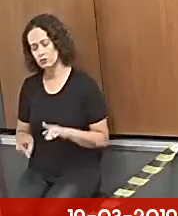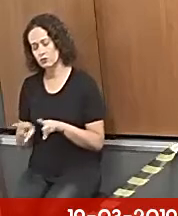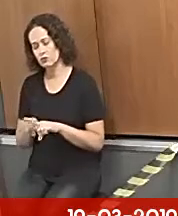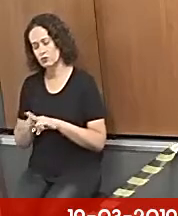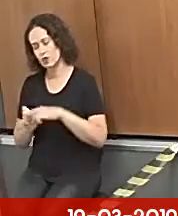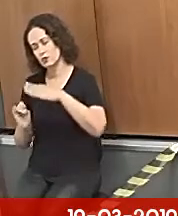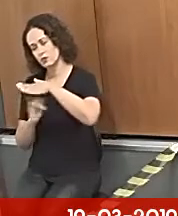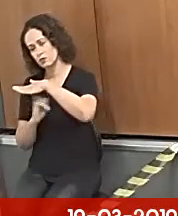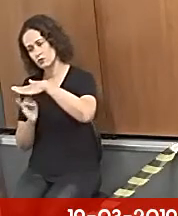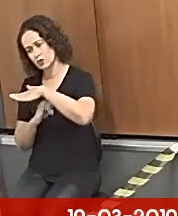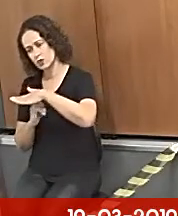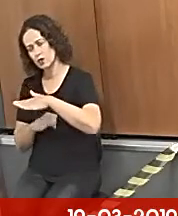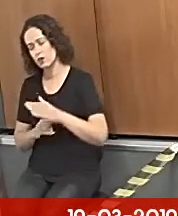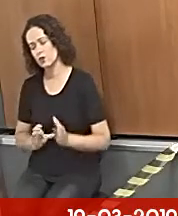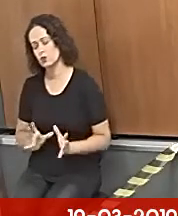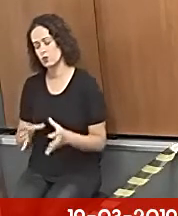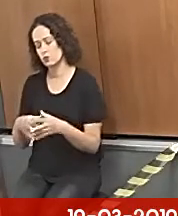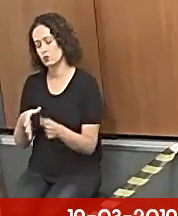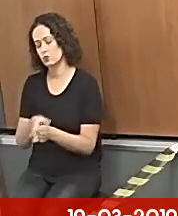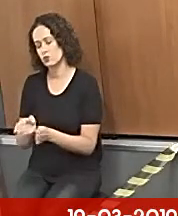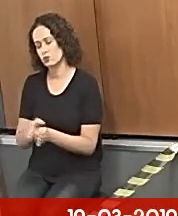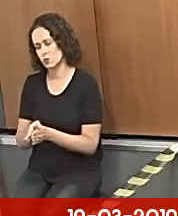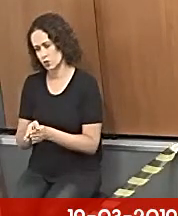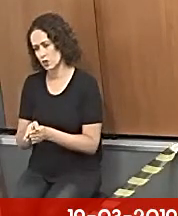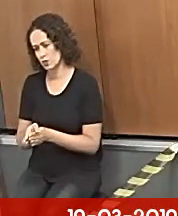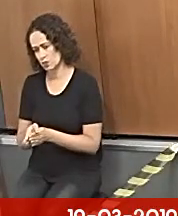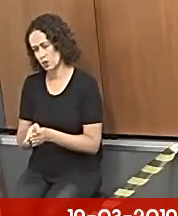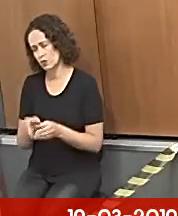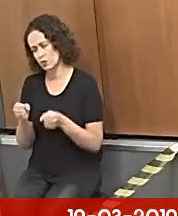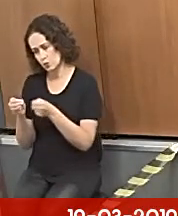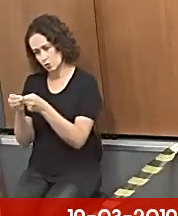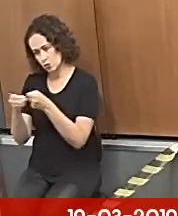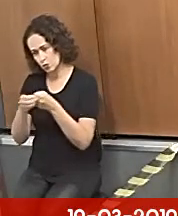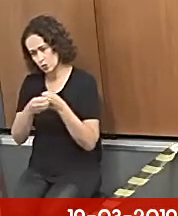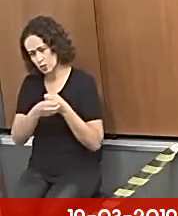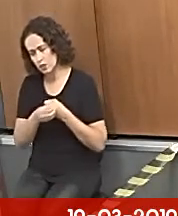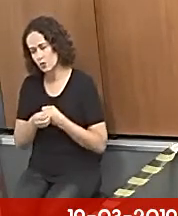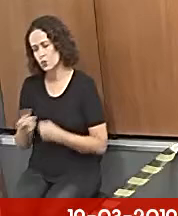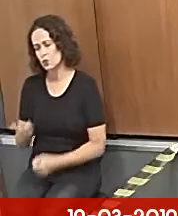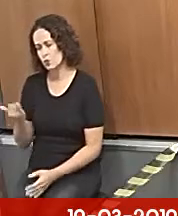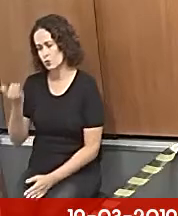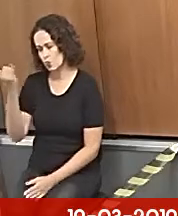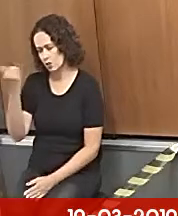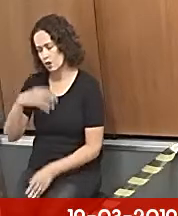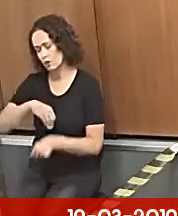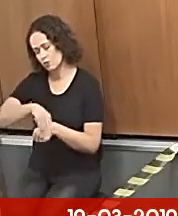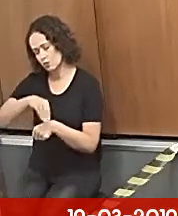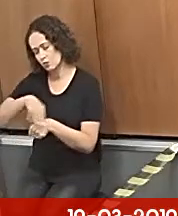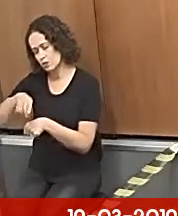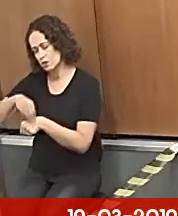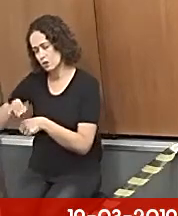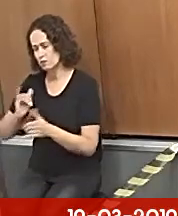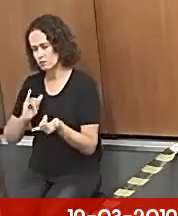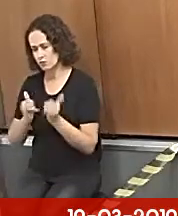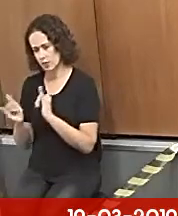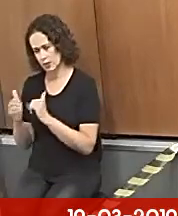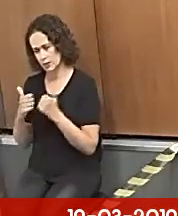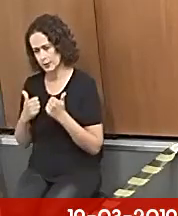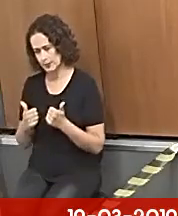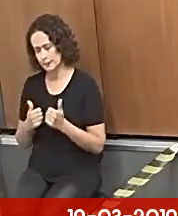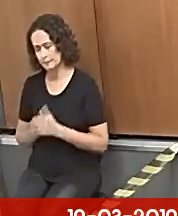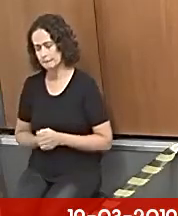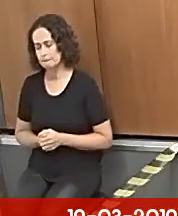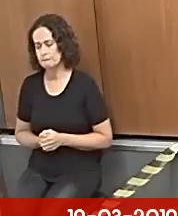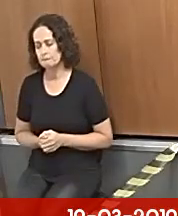municipais do que está acontecendo isso é muito importante a gente replicar é passar para as pessoas informações tá e